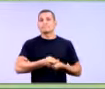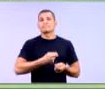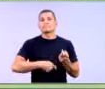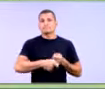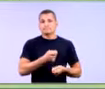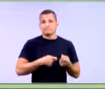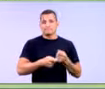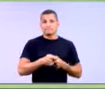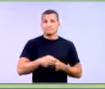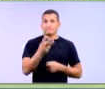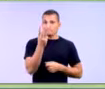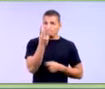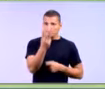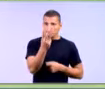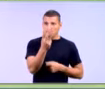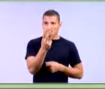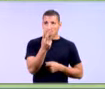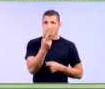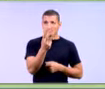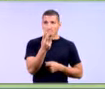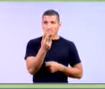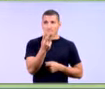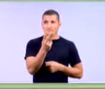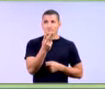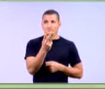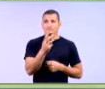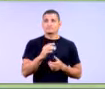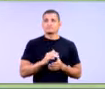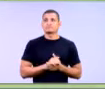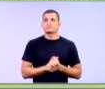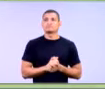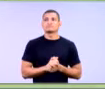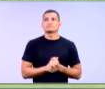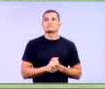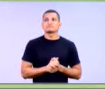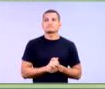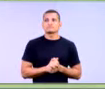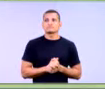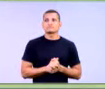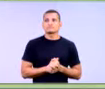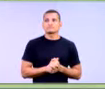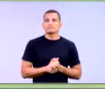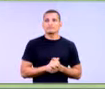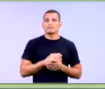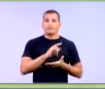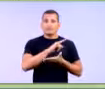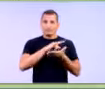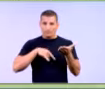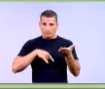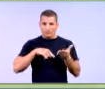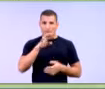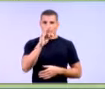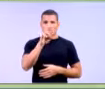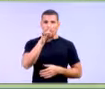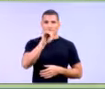3 partes, né? Chamado aí de termo tripartite.